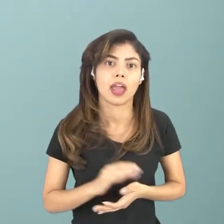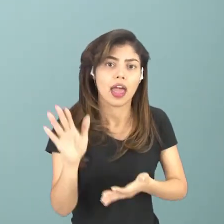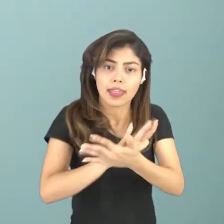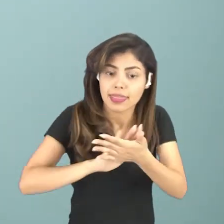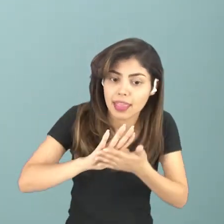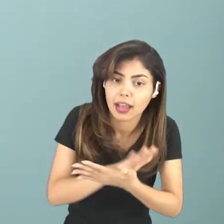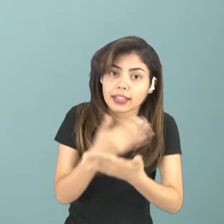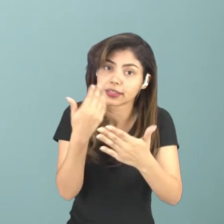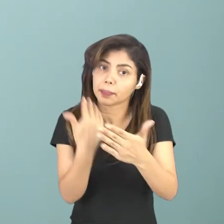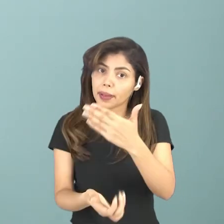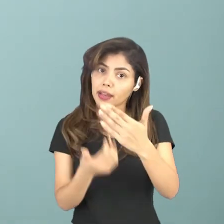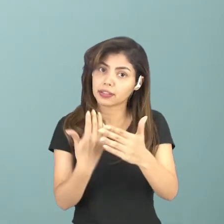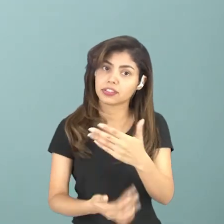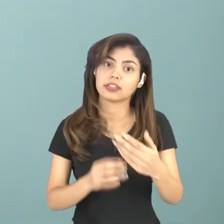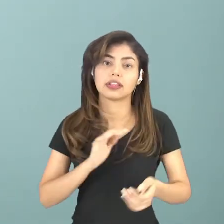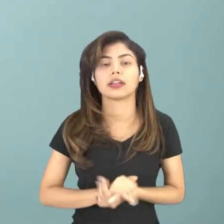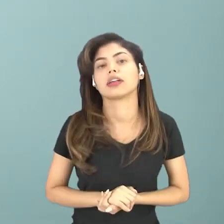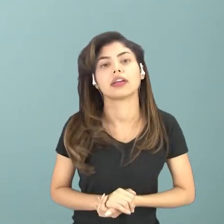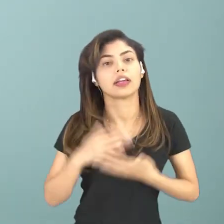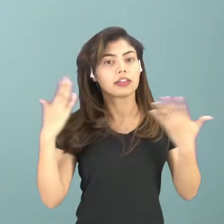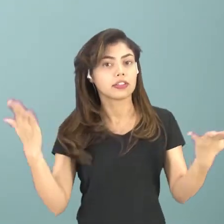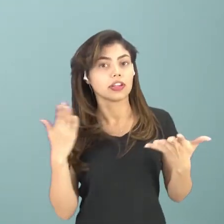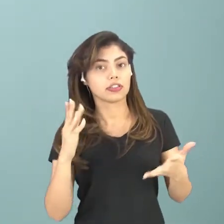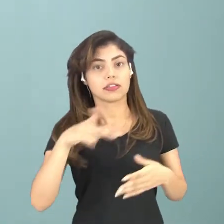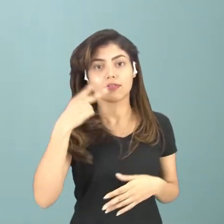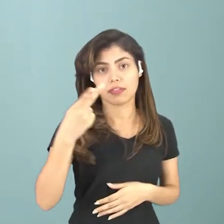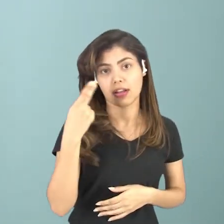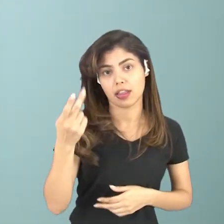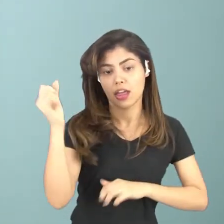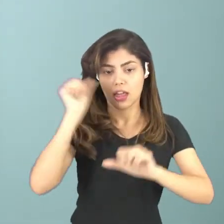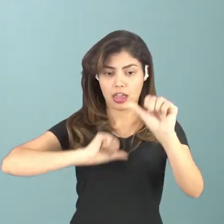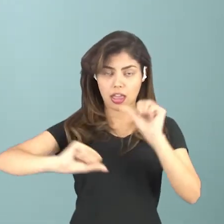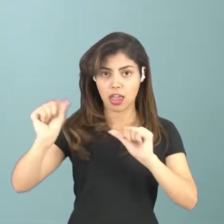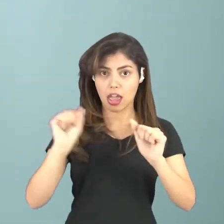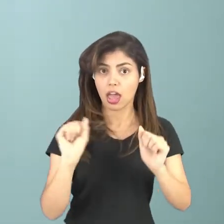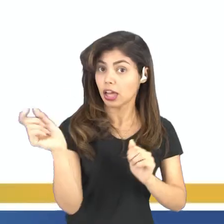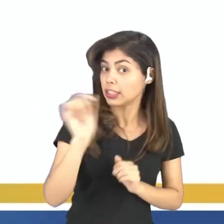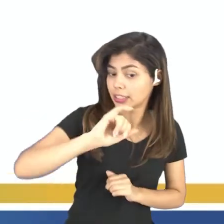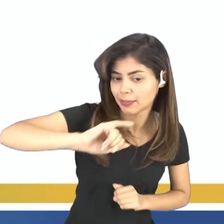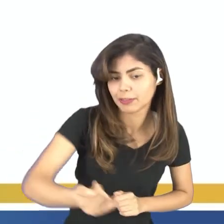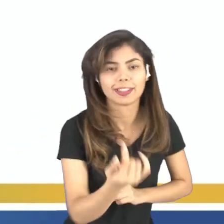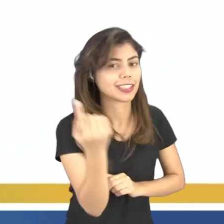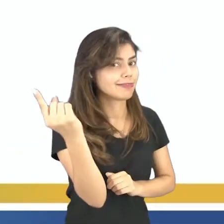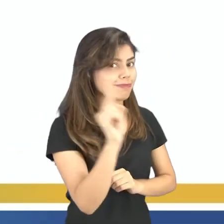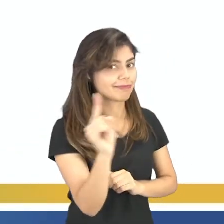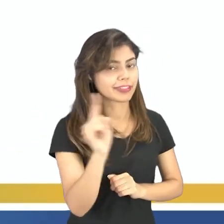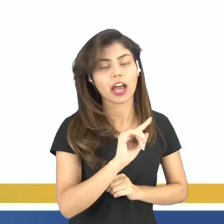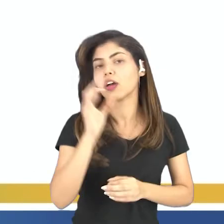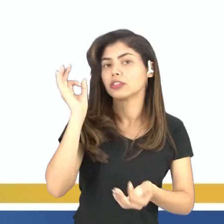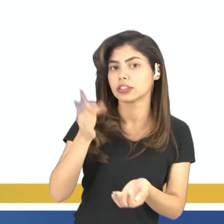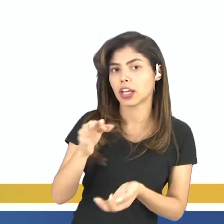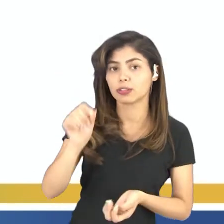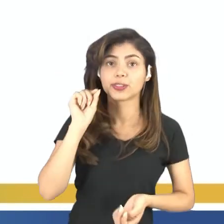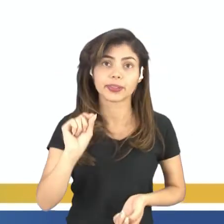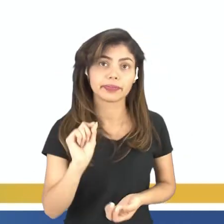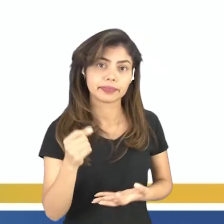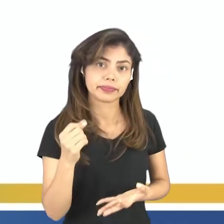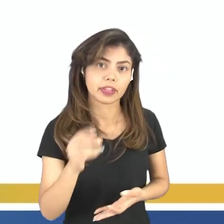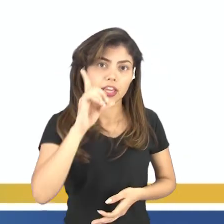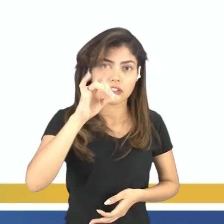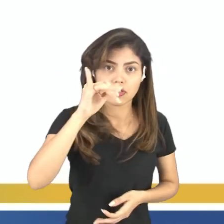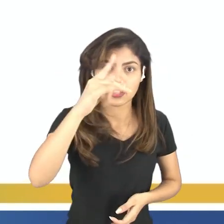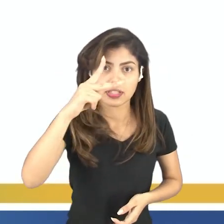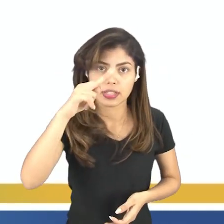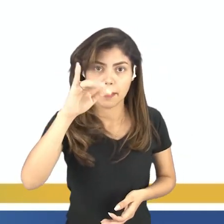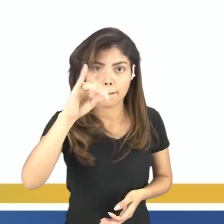portanto o termo correto seria dissipação. Ok, então aí nós temos o que seria a energia